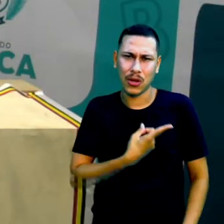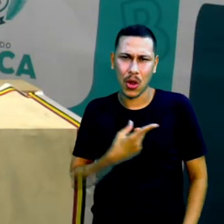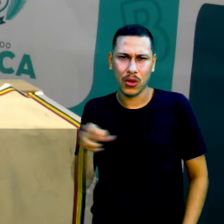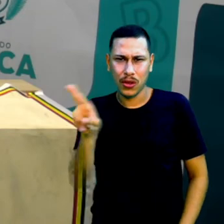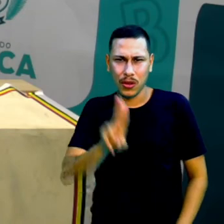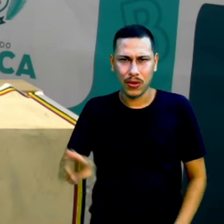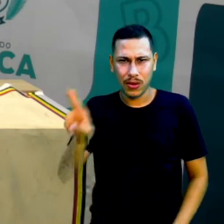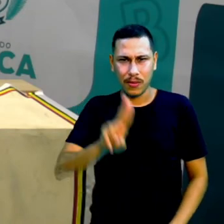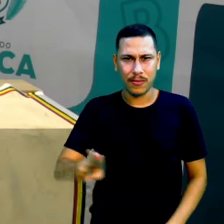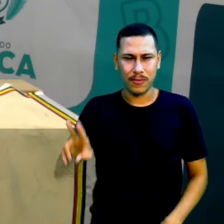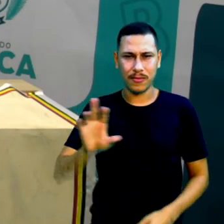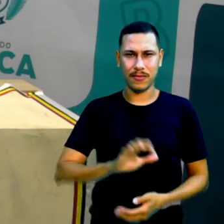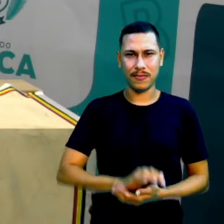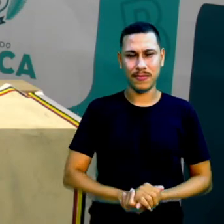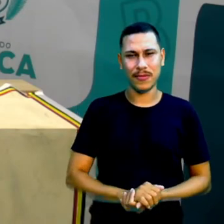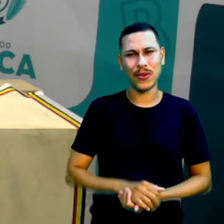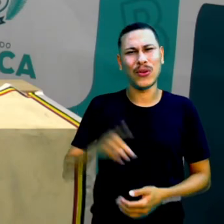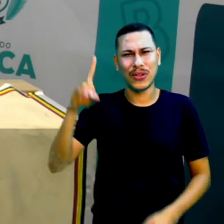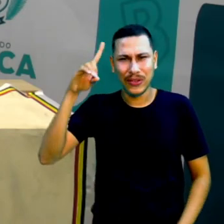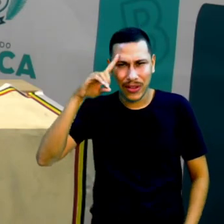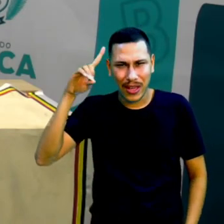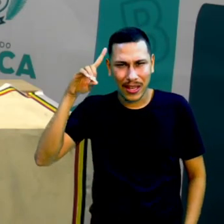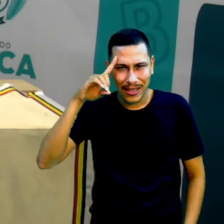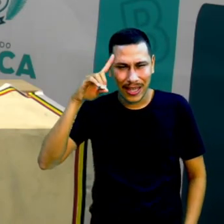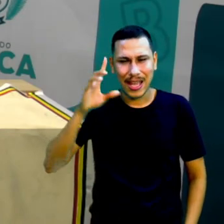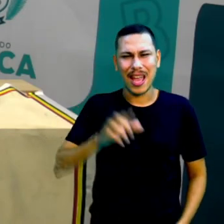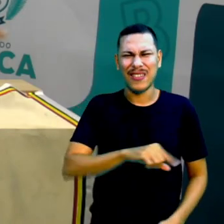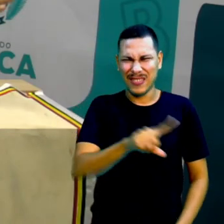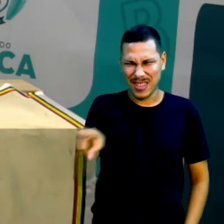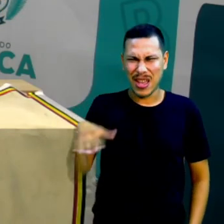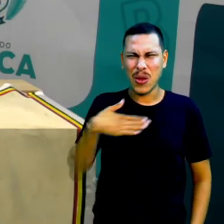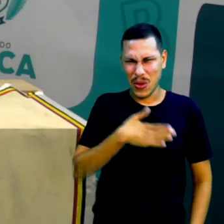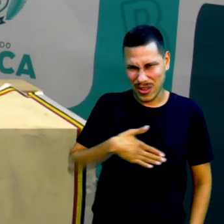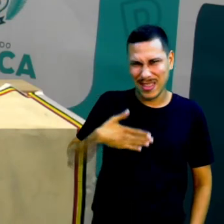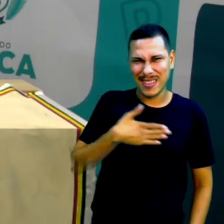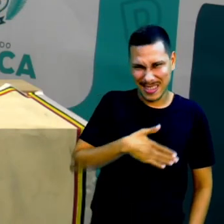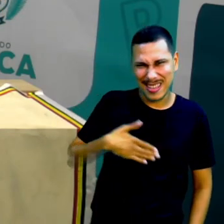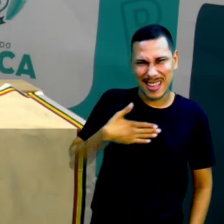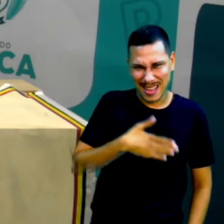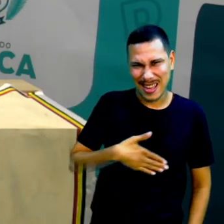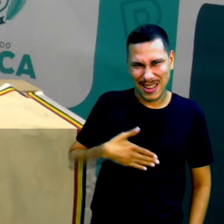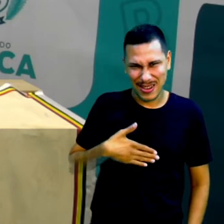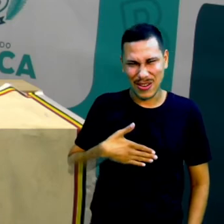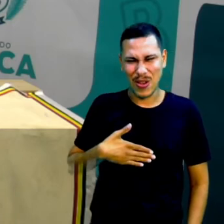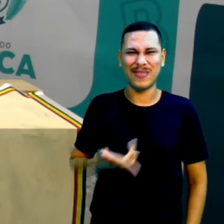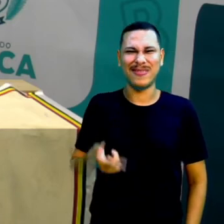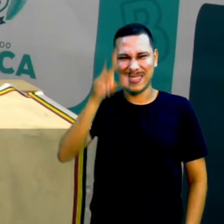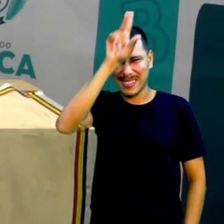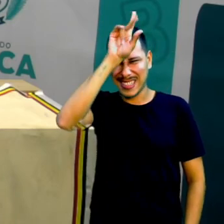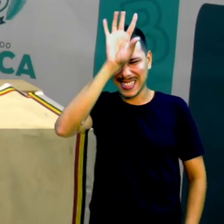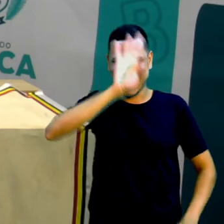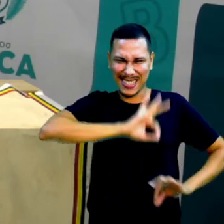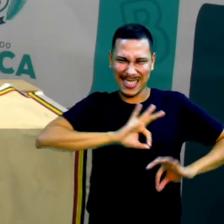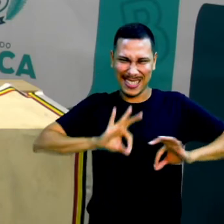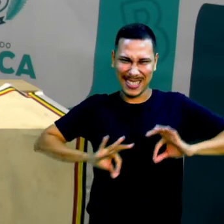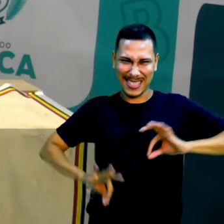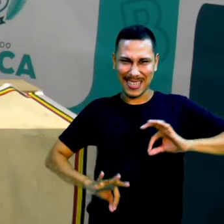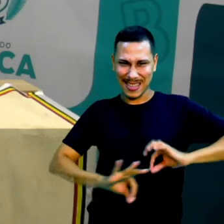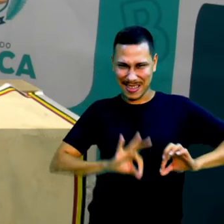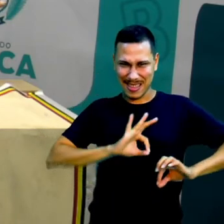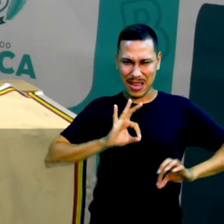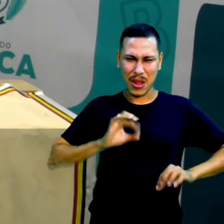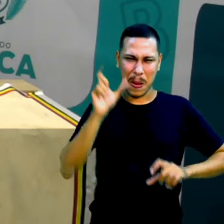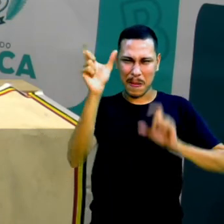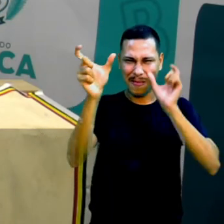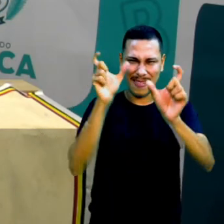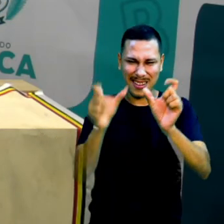em nosso dia a dia. E aí, meus amores, quem gostou da Joaninha, da nossa amiguinha que trouxe mais algumas